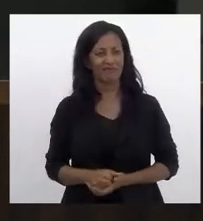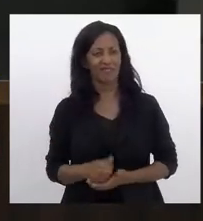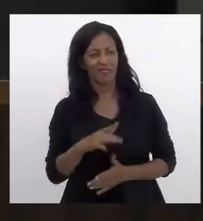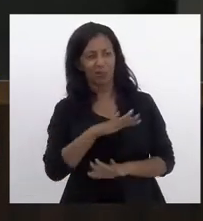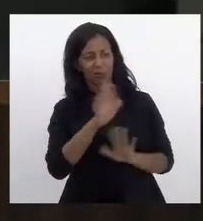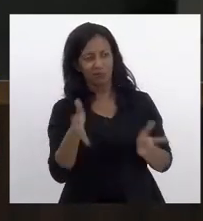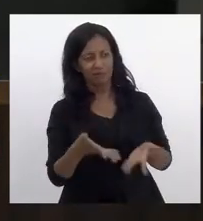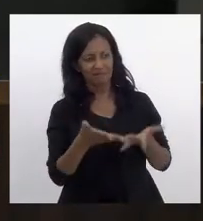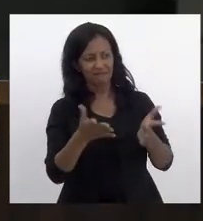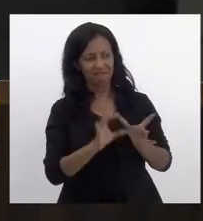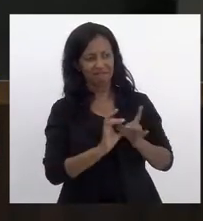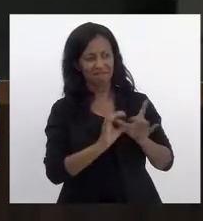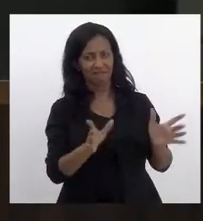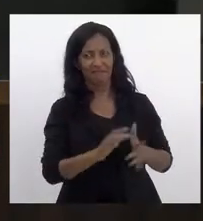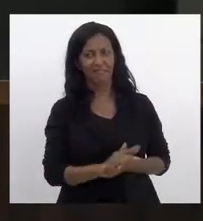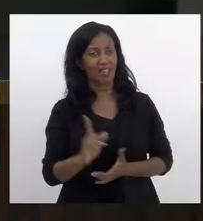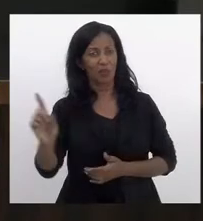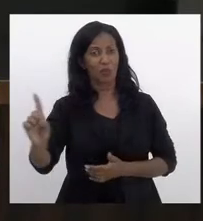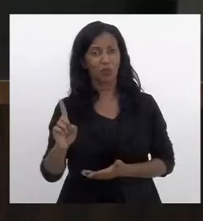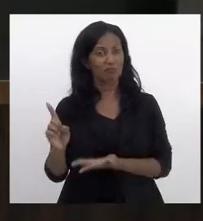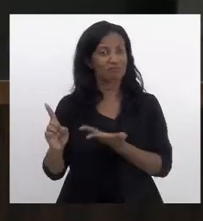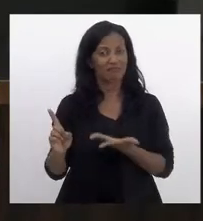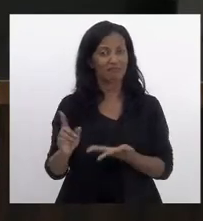senhor fique à vontade.